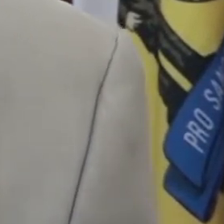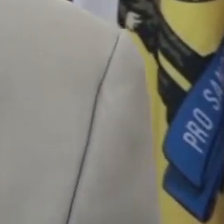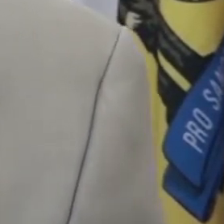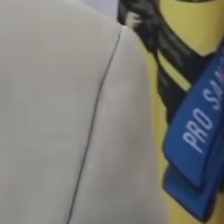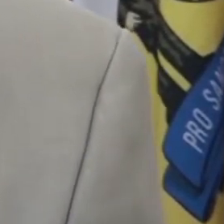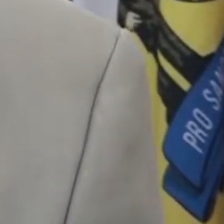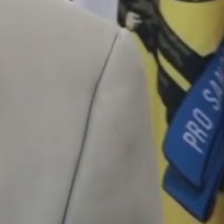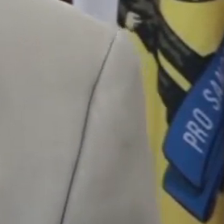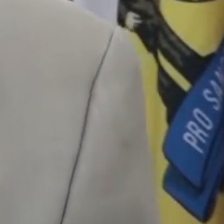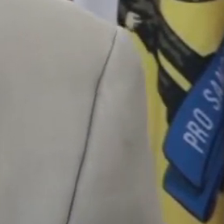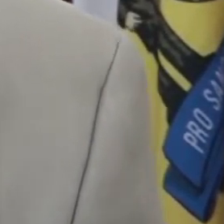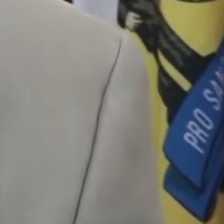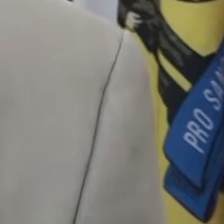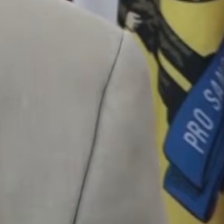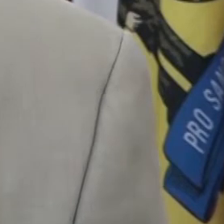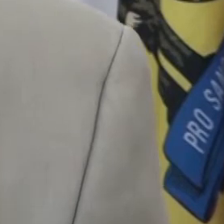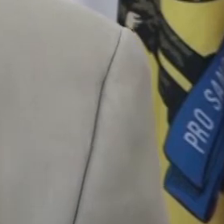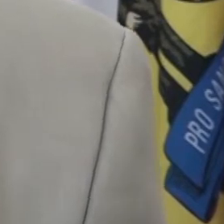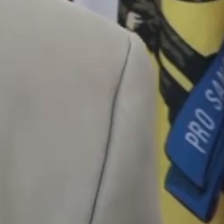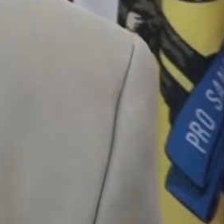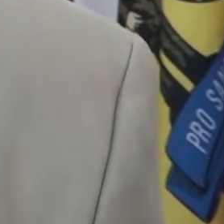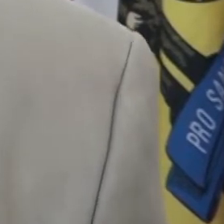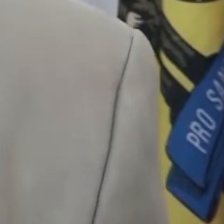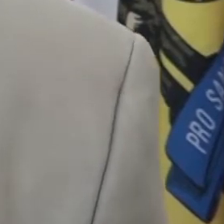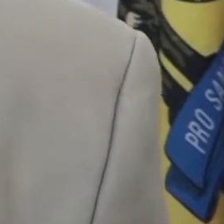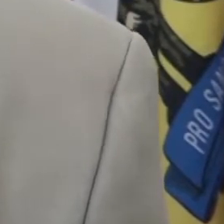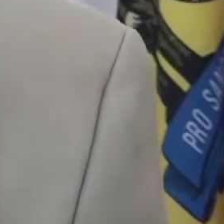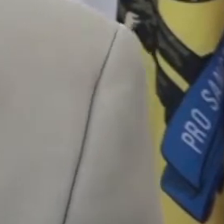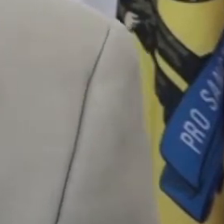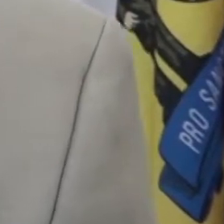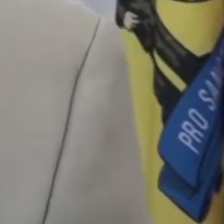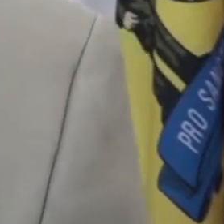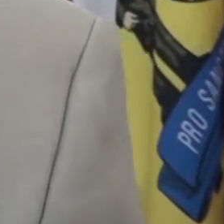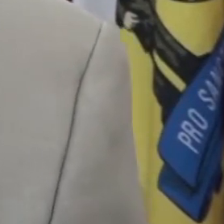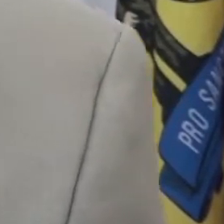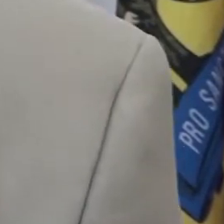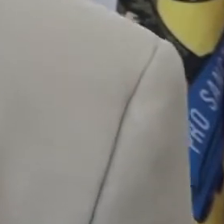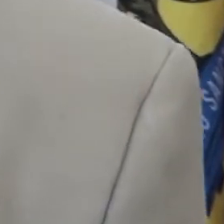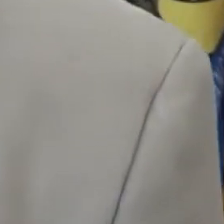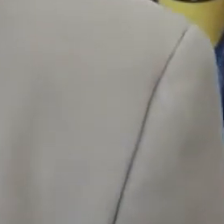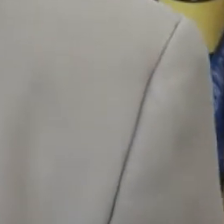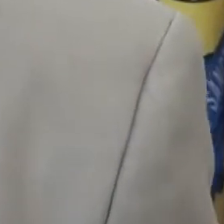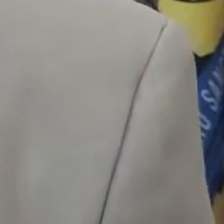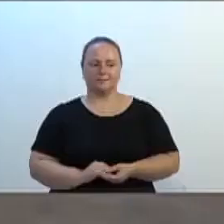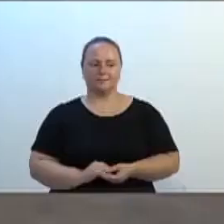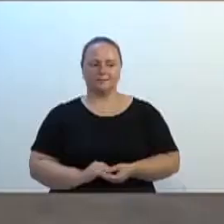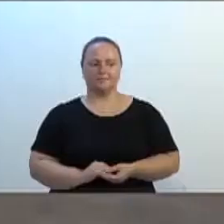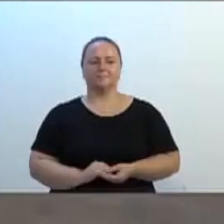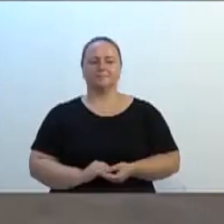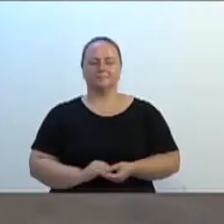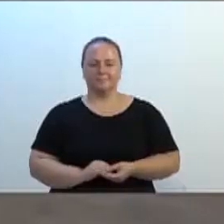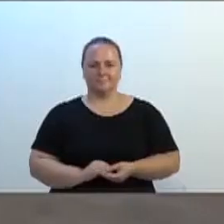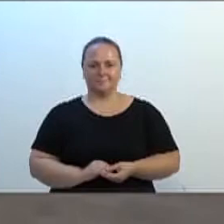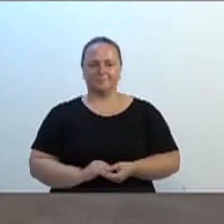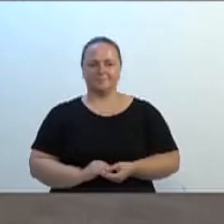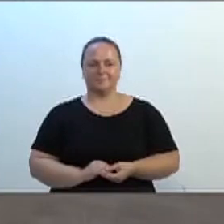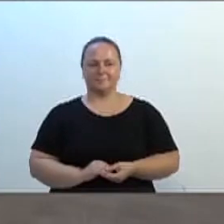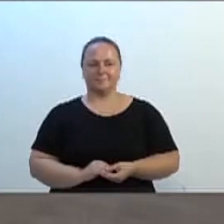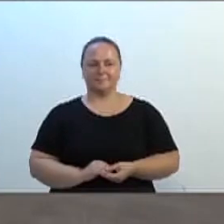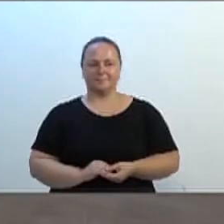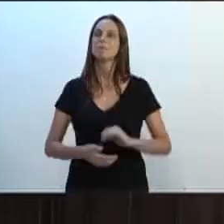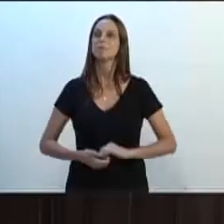gente parabeniza essa iniciativa dessa casa em reconhecer todas as pessoas que contribuem para uma Blumenau mais justa. Na solenidade